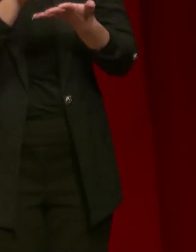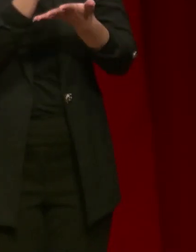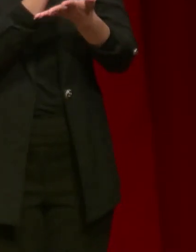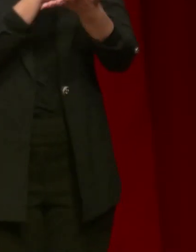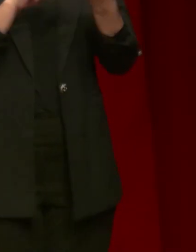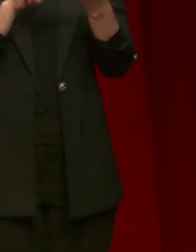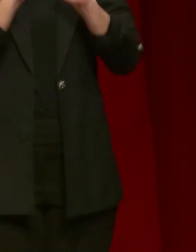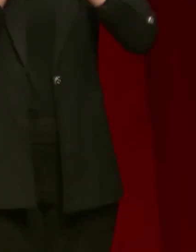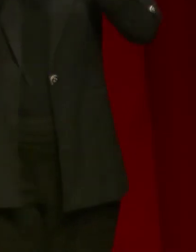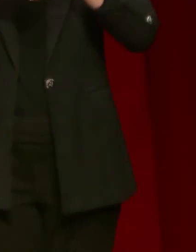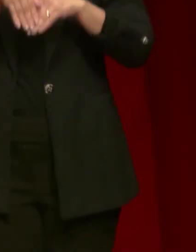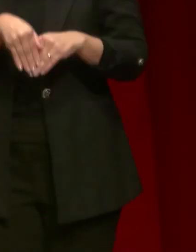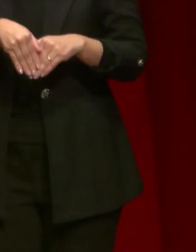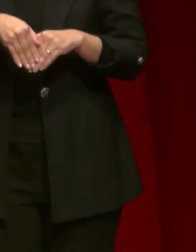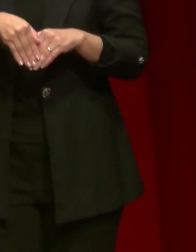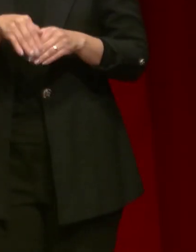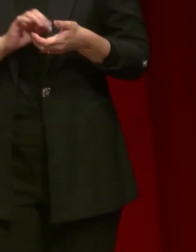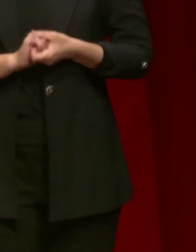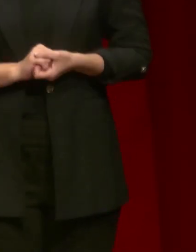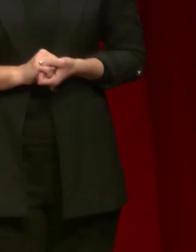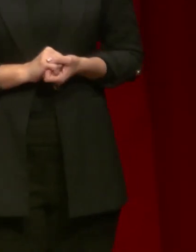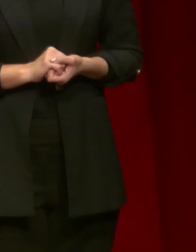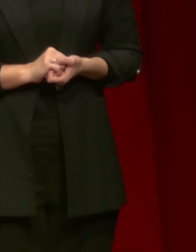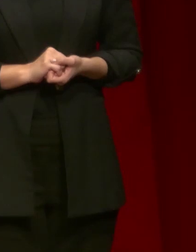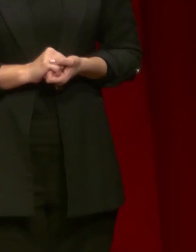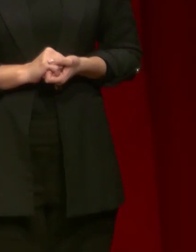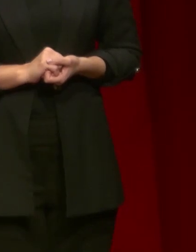Diversidade. Humildade.